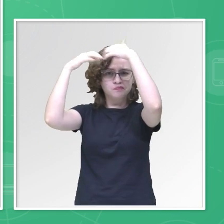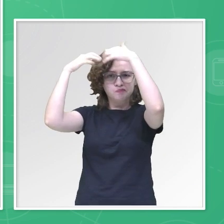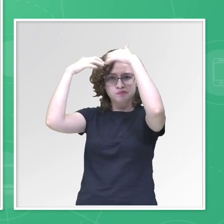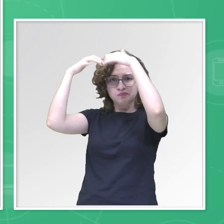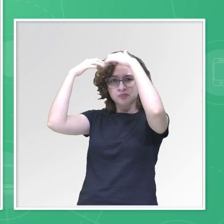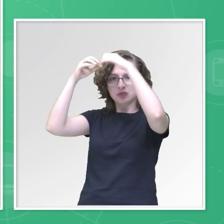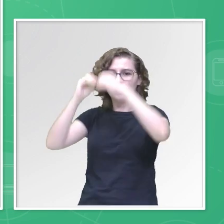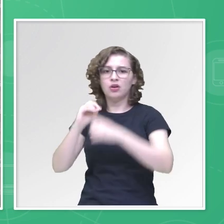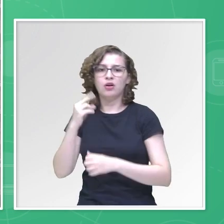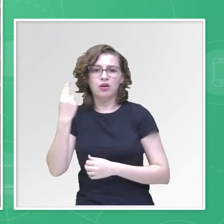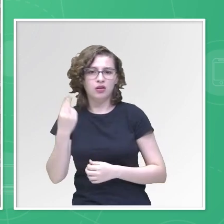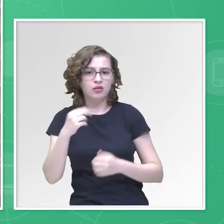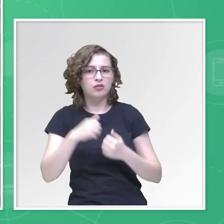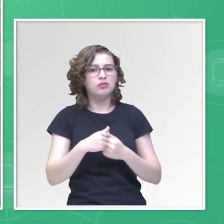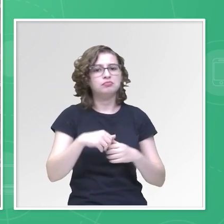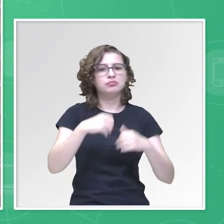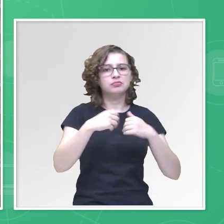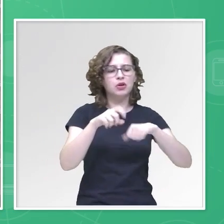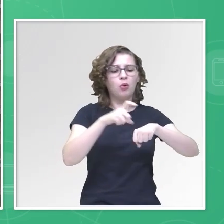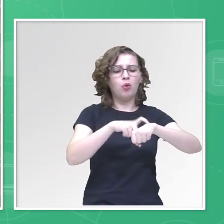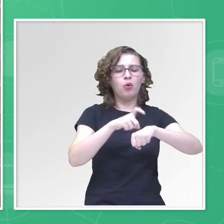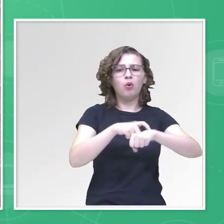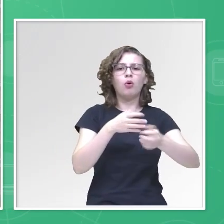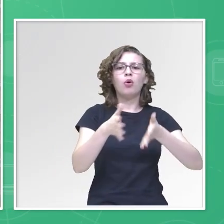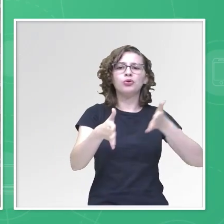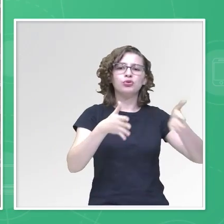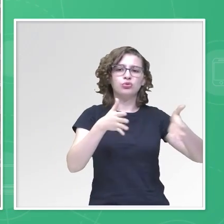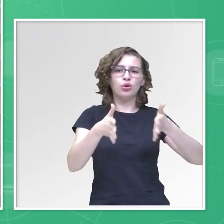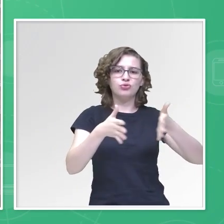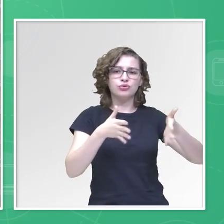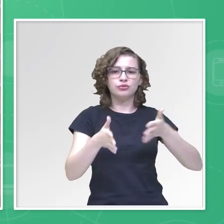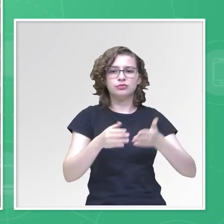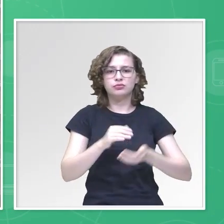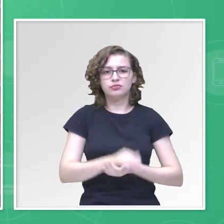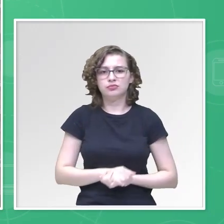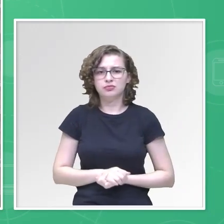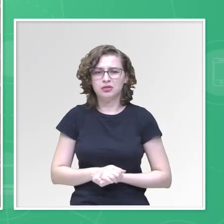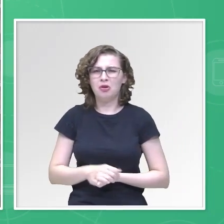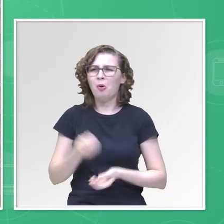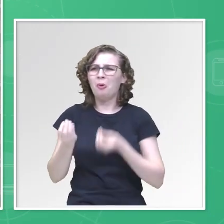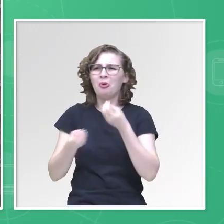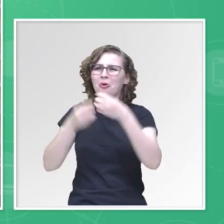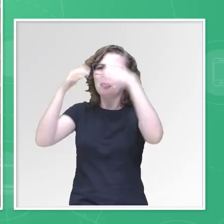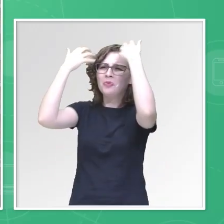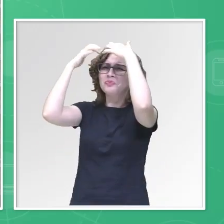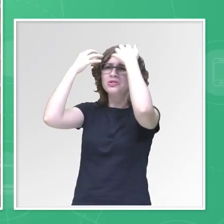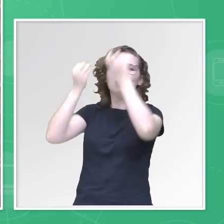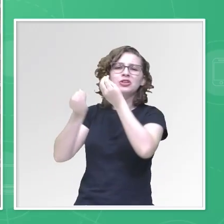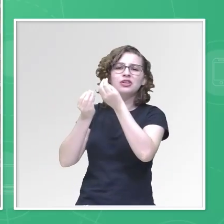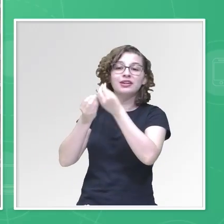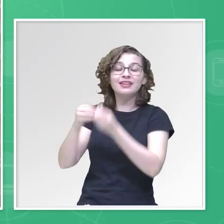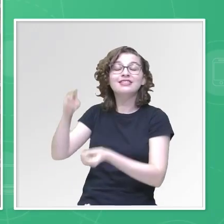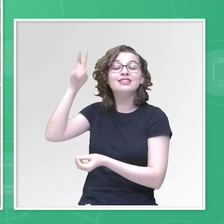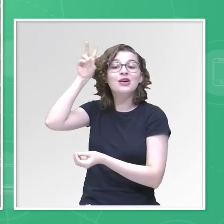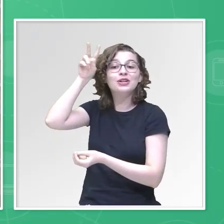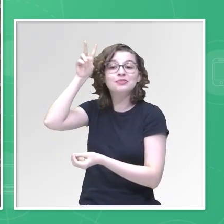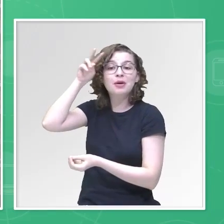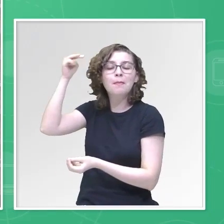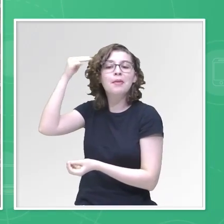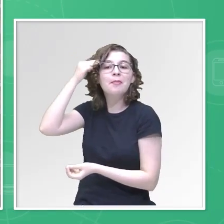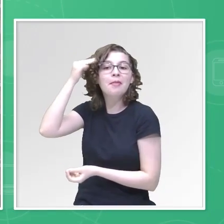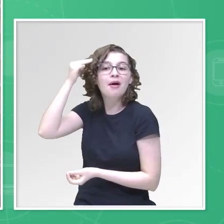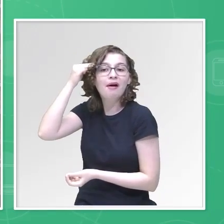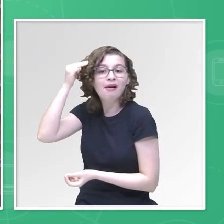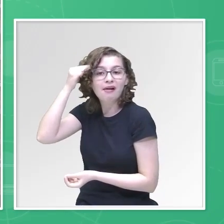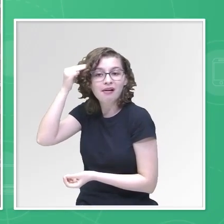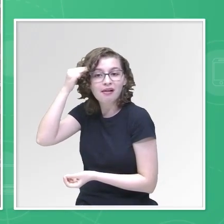enredo cronológico e aí professora como é que é isso enredo psicológico são as memórias as lembranças não é